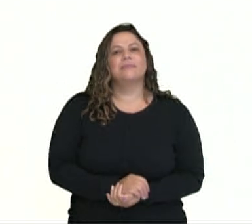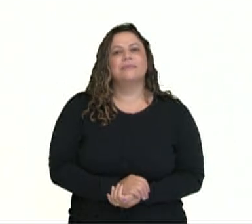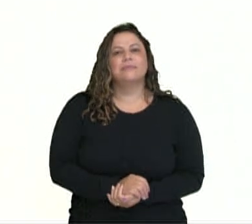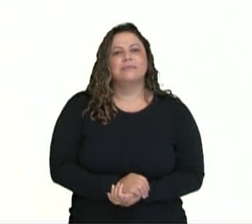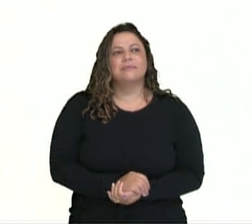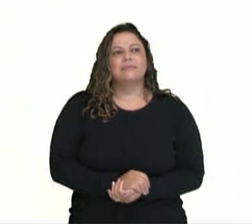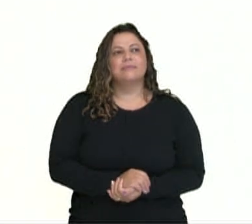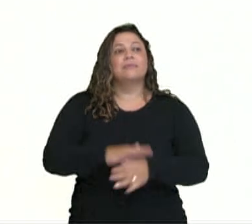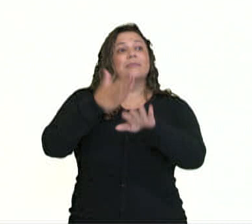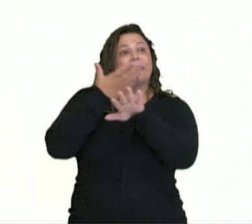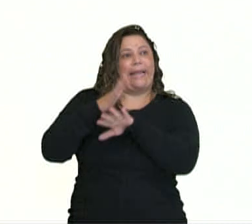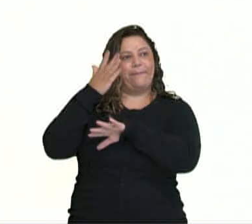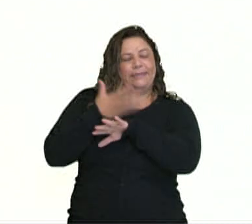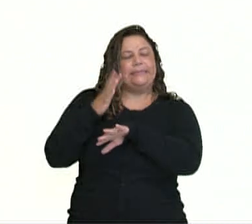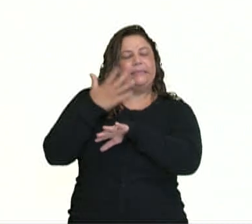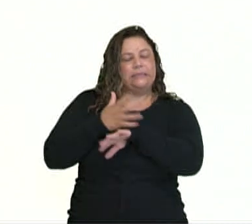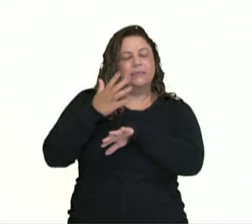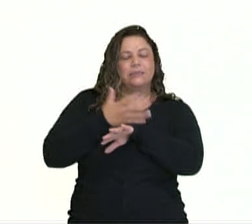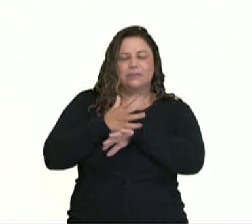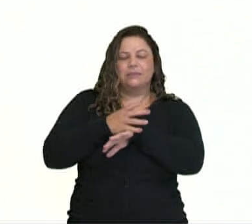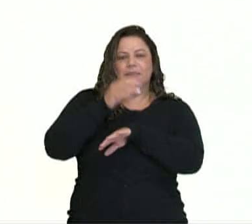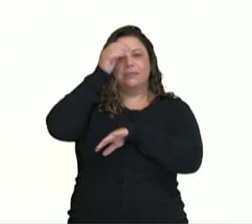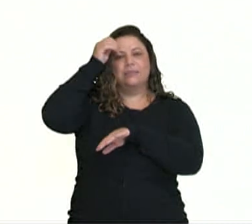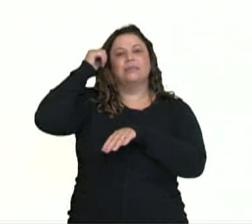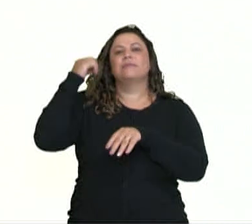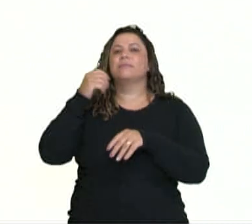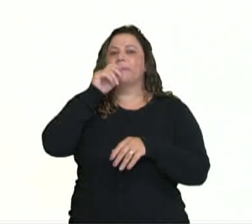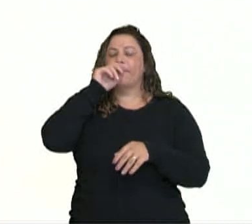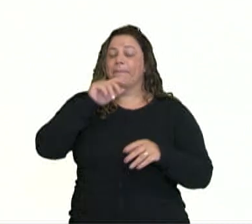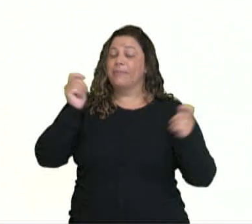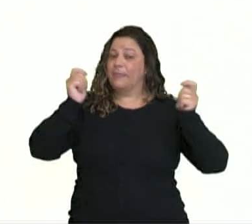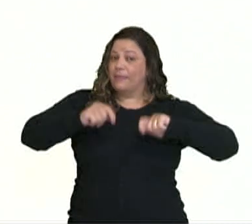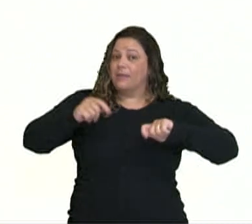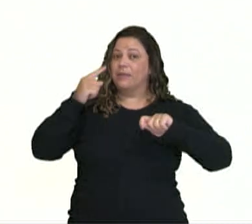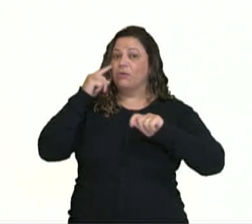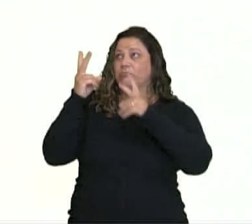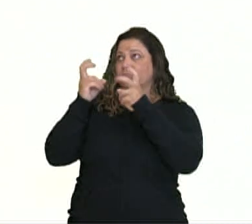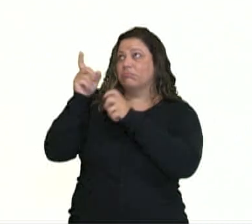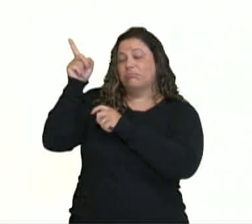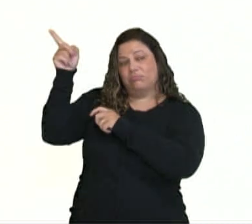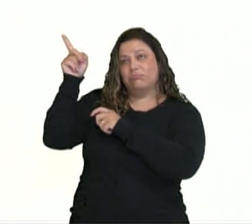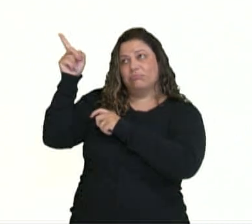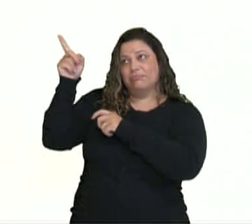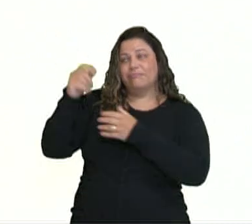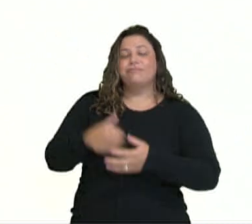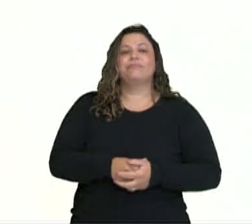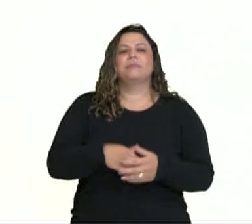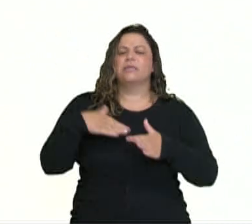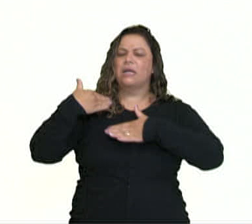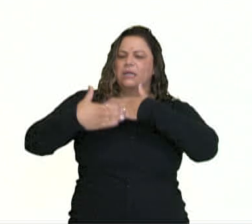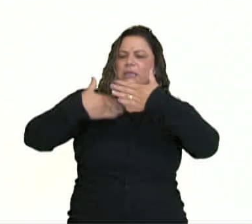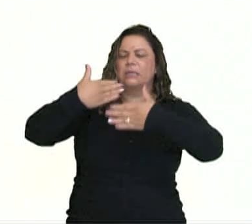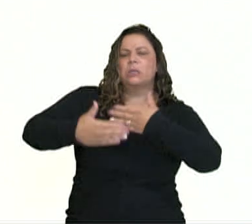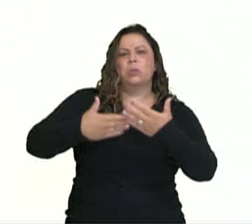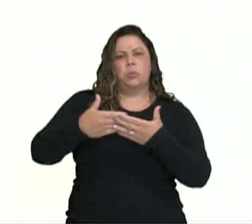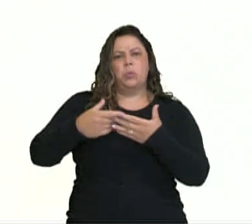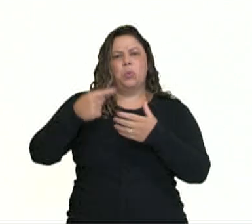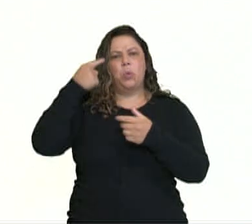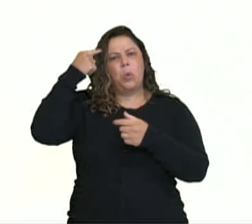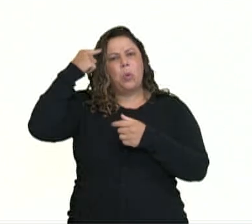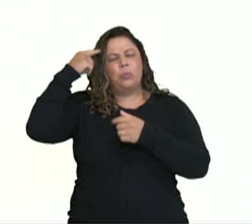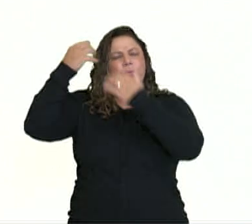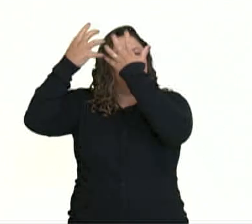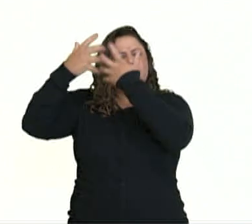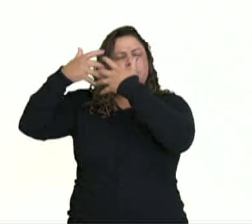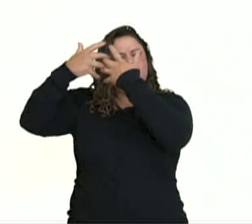É praticado com paralisia cerebral decorrente de sequelas de traumatismo craniano encefálico